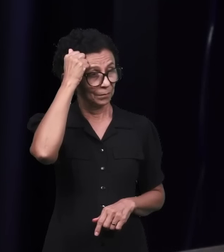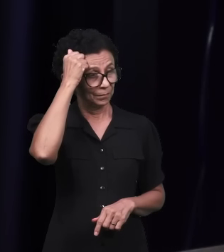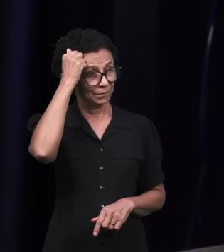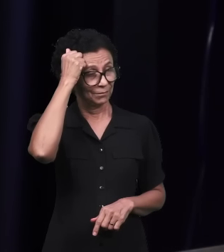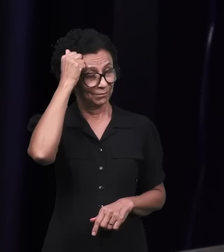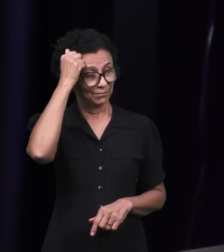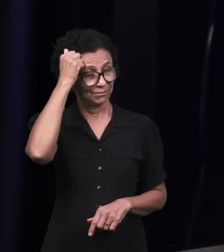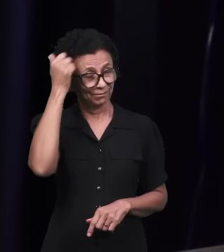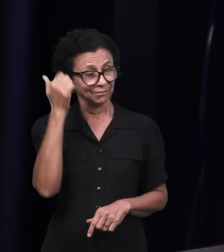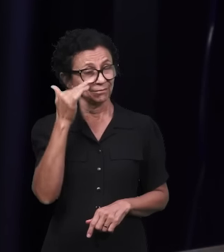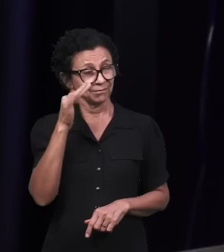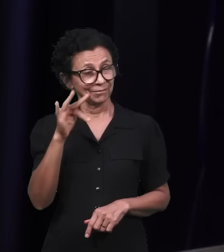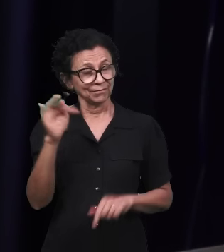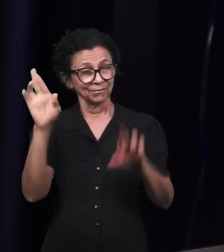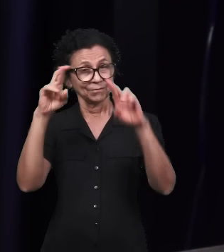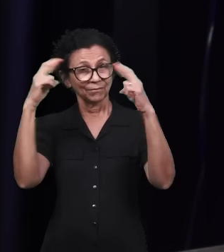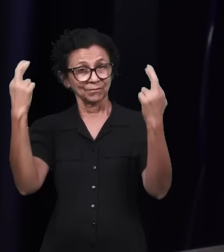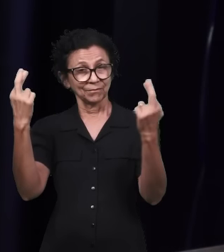ali